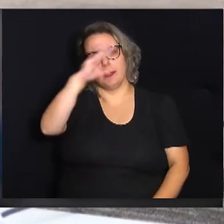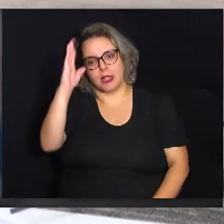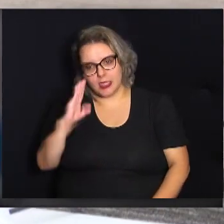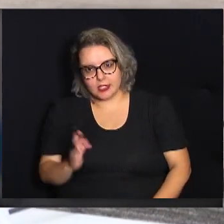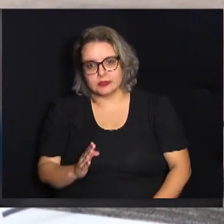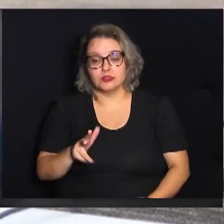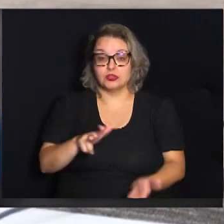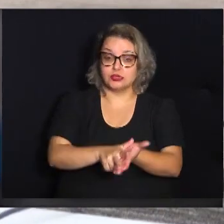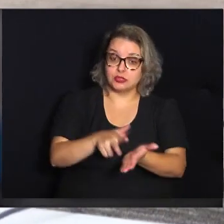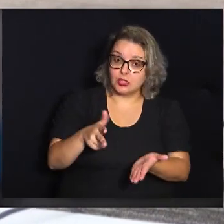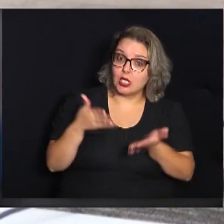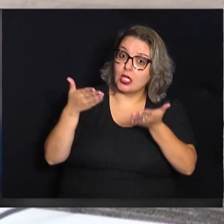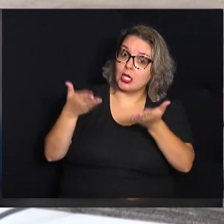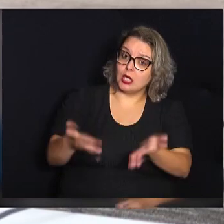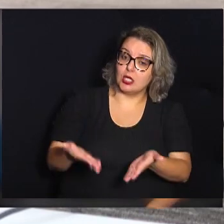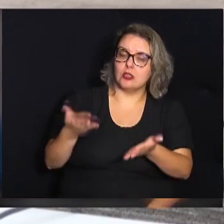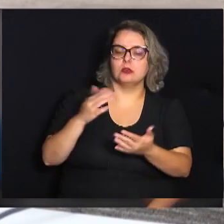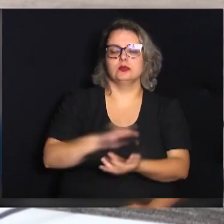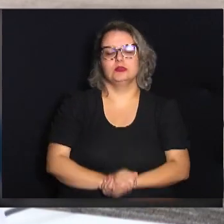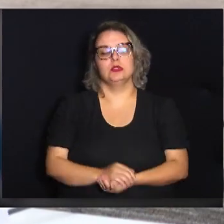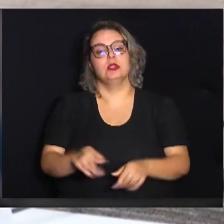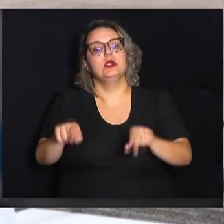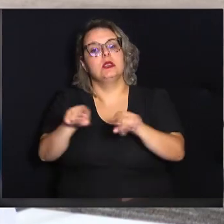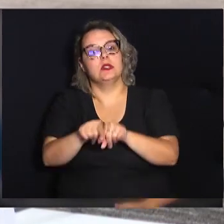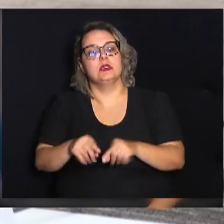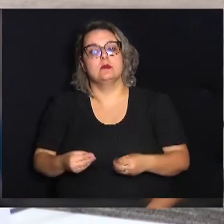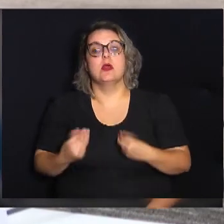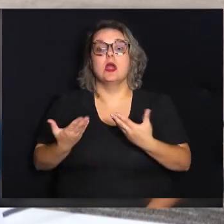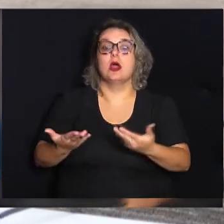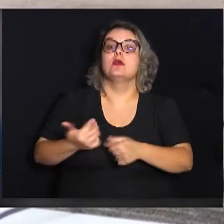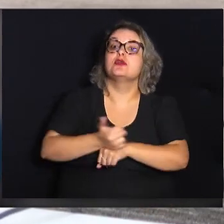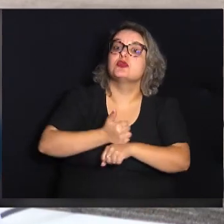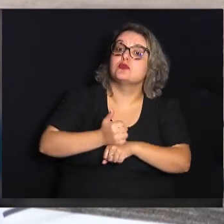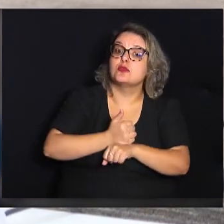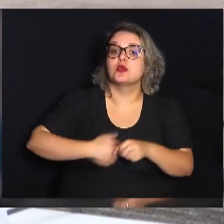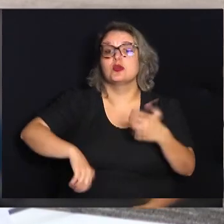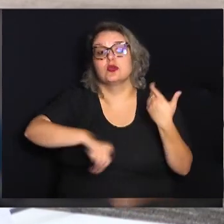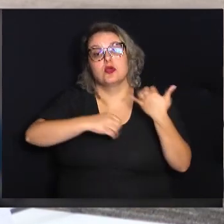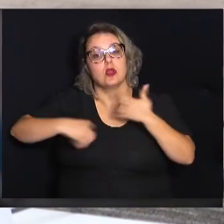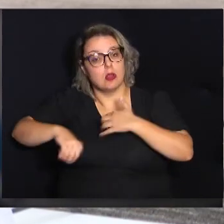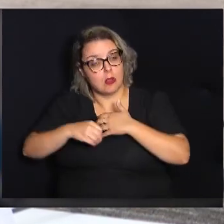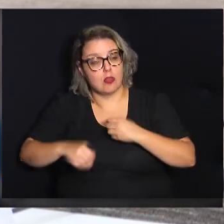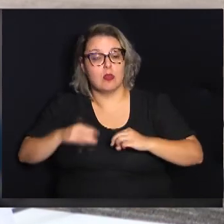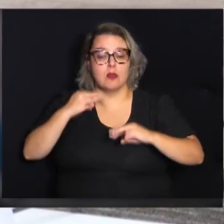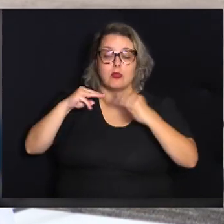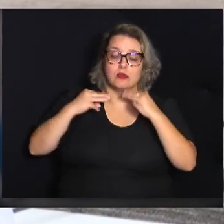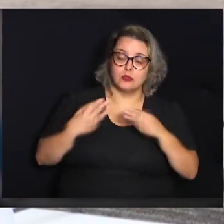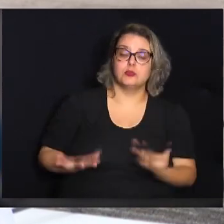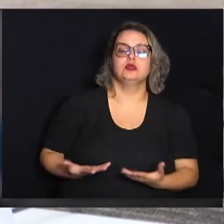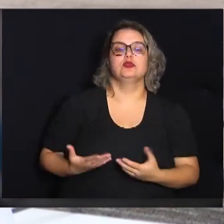problemas aí das emergências climáticas. Tá certo. Muito obrigada, vereador. Obrigada pela sua participação, pelas